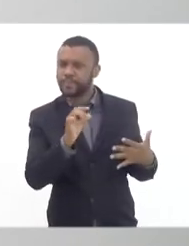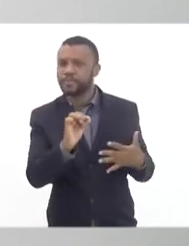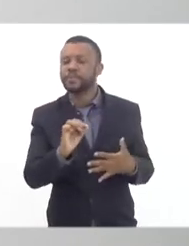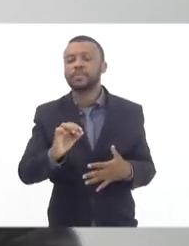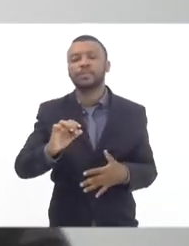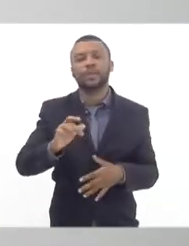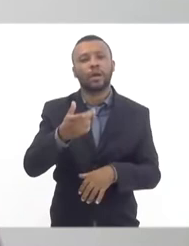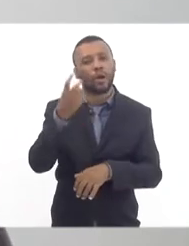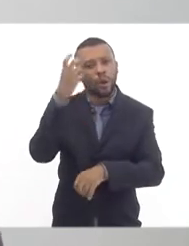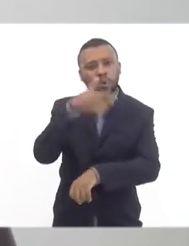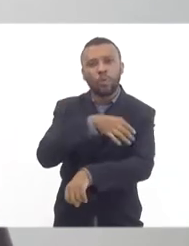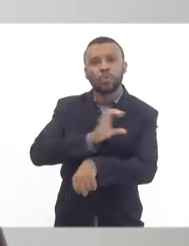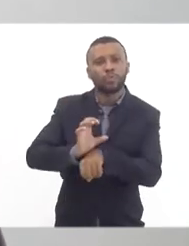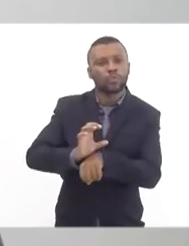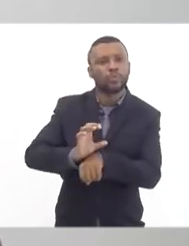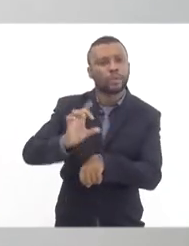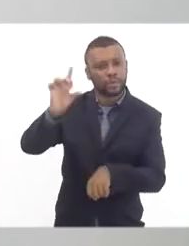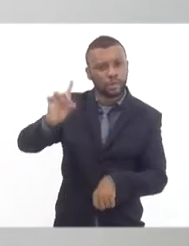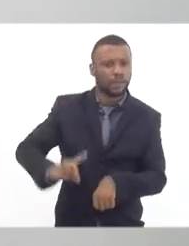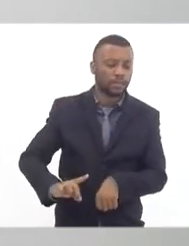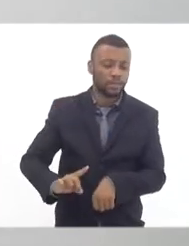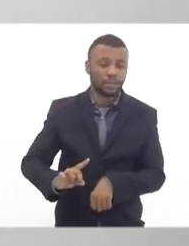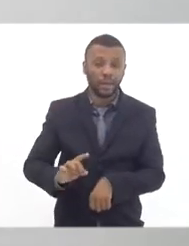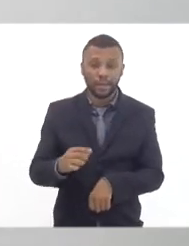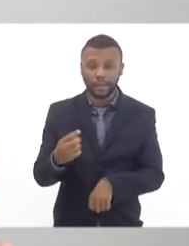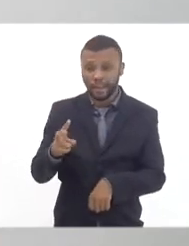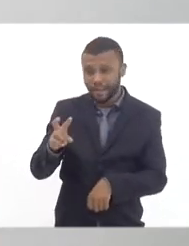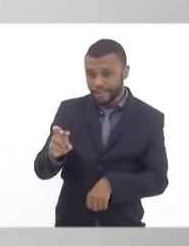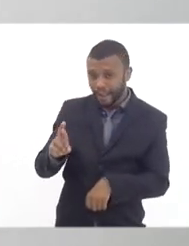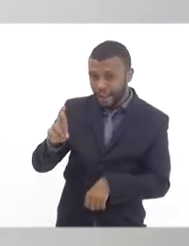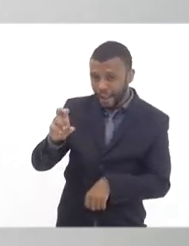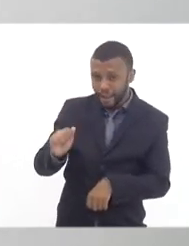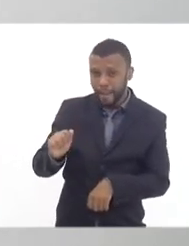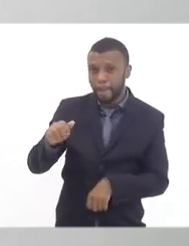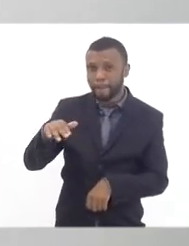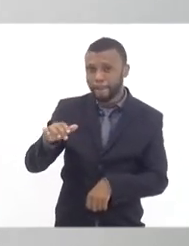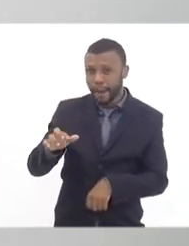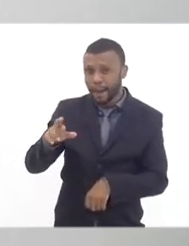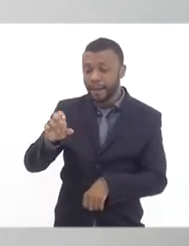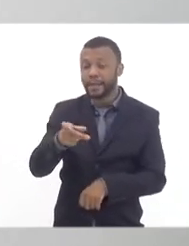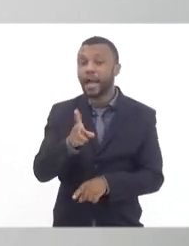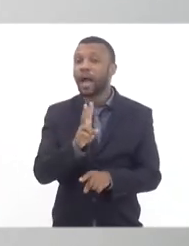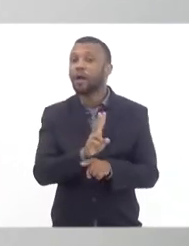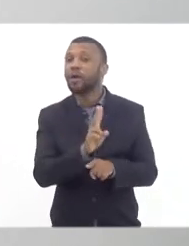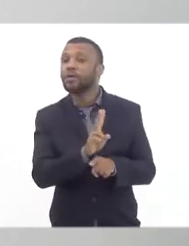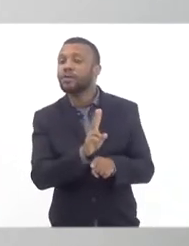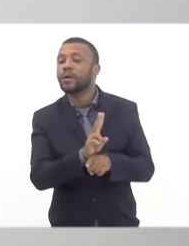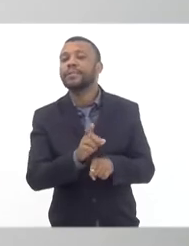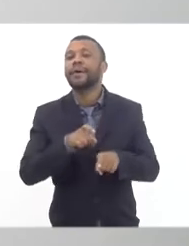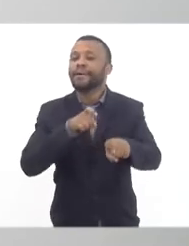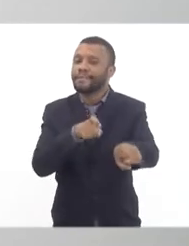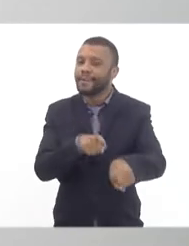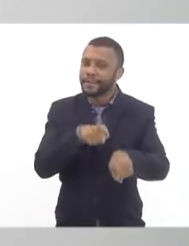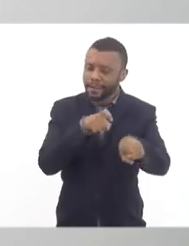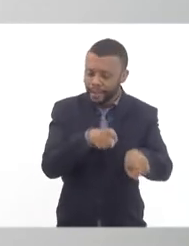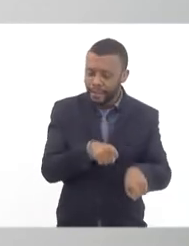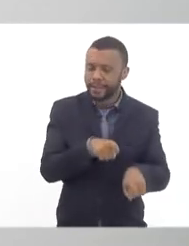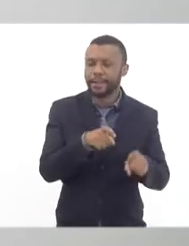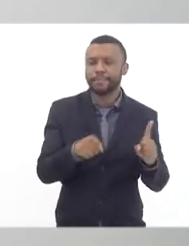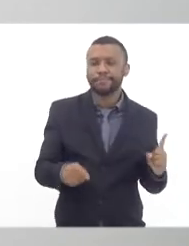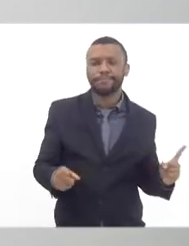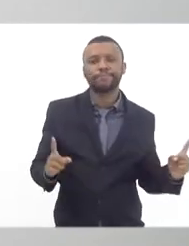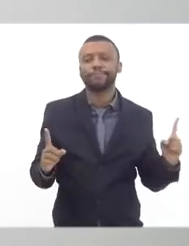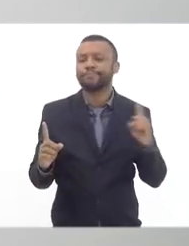Vera Maia, uma moradora lá da Fazenda Colubandê, famosa Vera Maia, guardiã da Fazenda Colubandê, né,